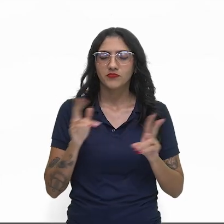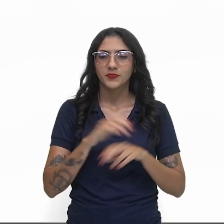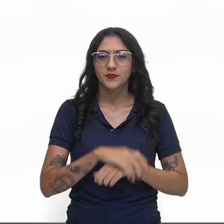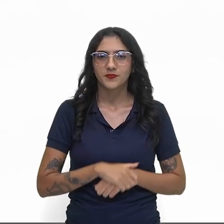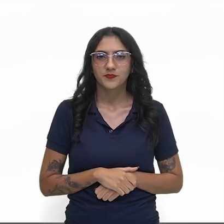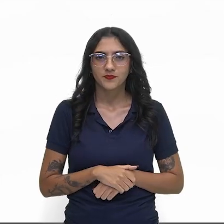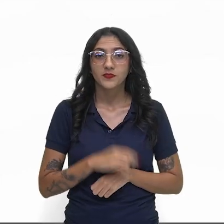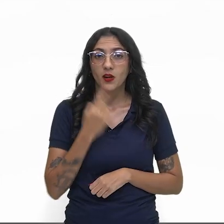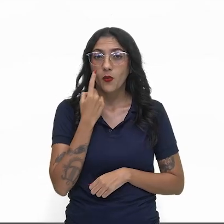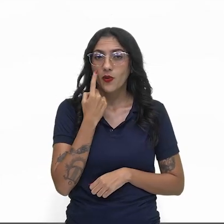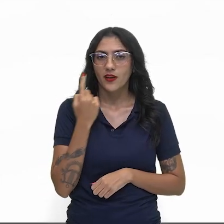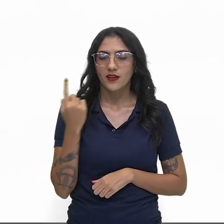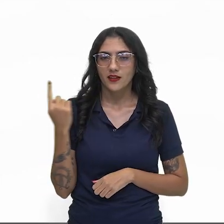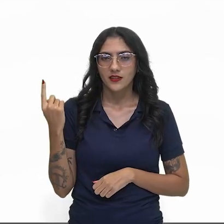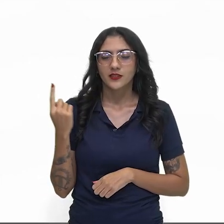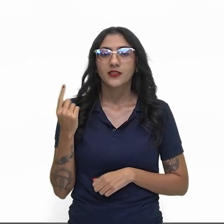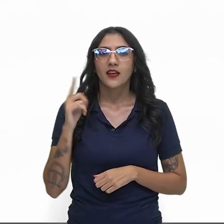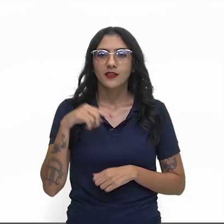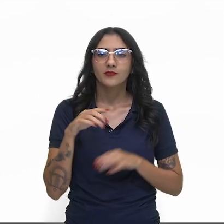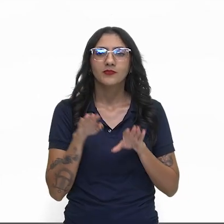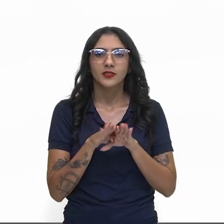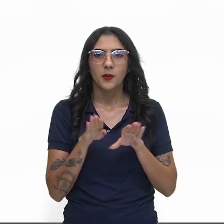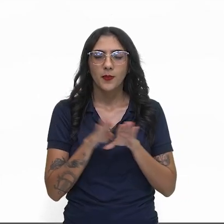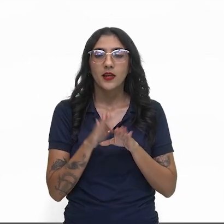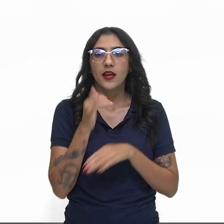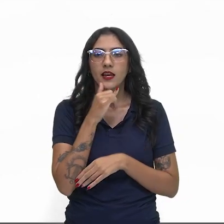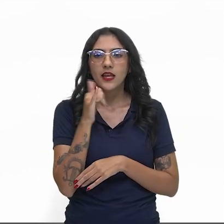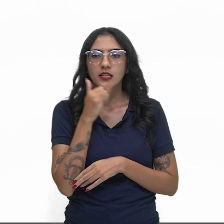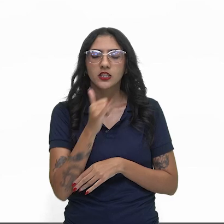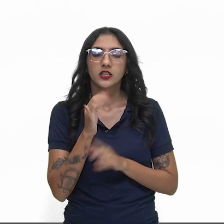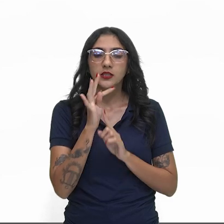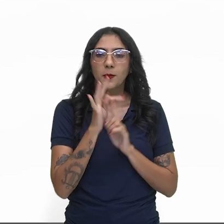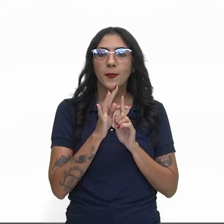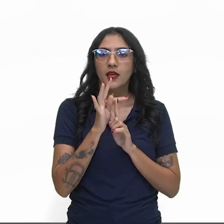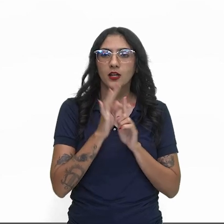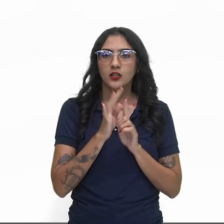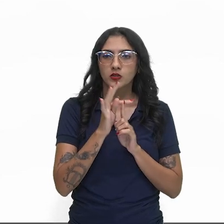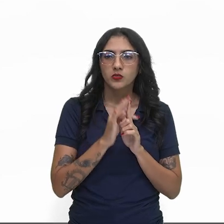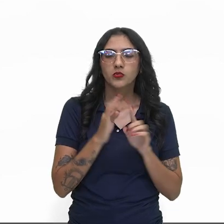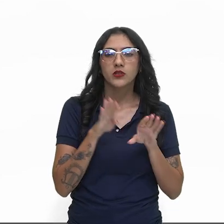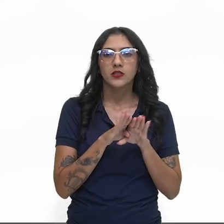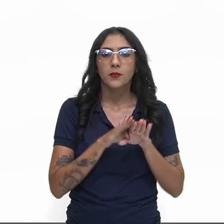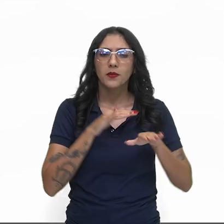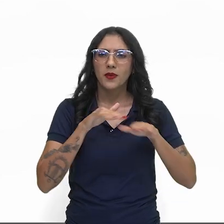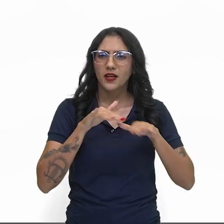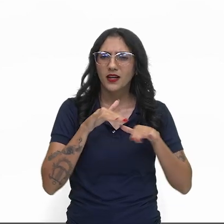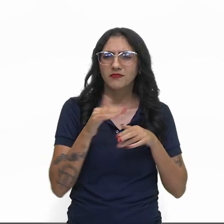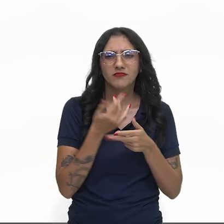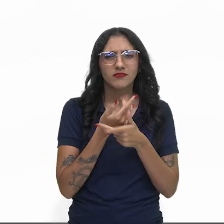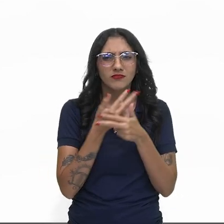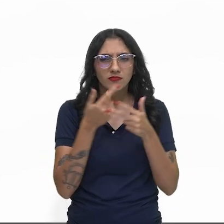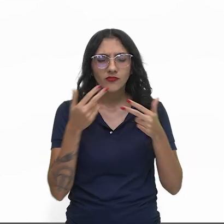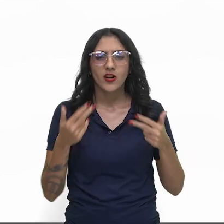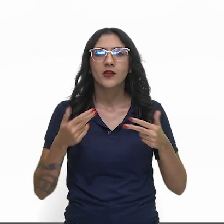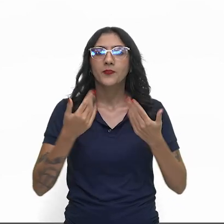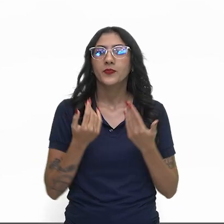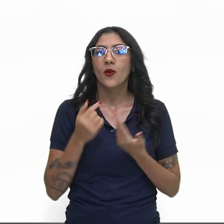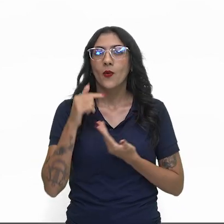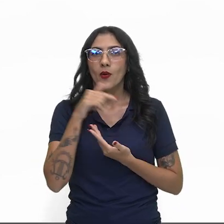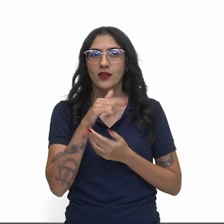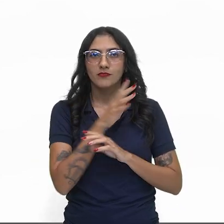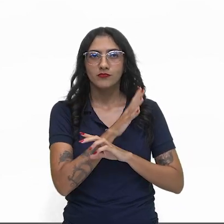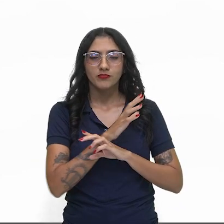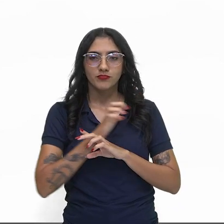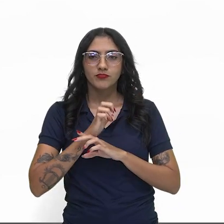O receptor, além da energia térmica, ele tem mecânica, entre outros. Logo, o receptor